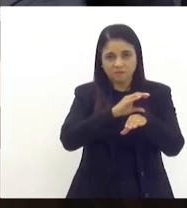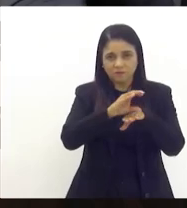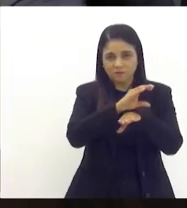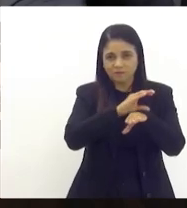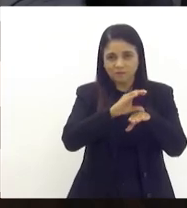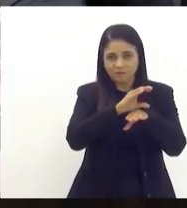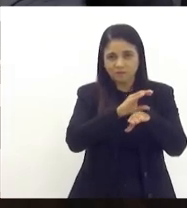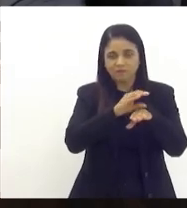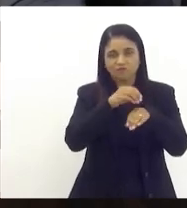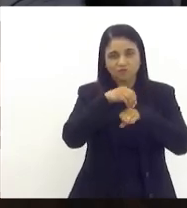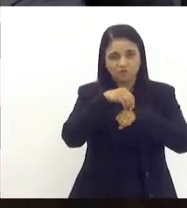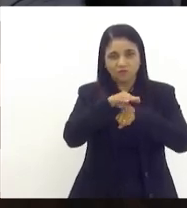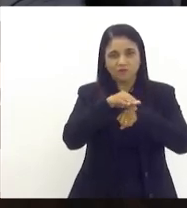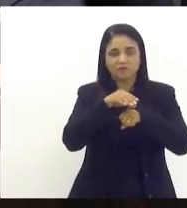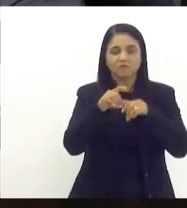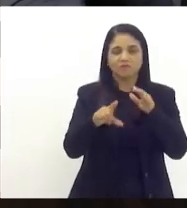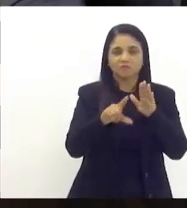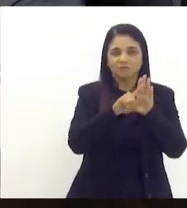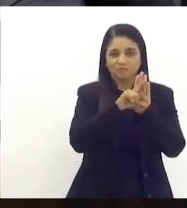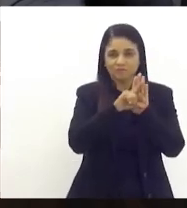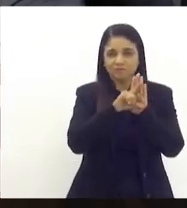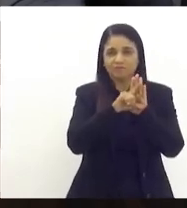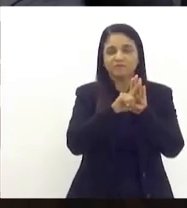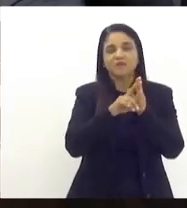de indicação Legislativa